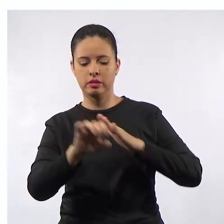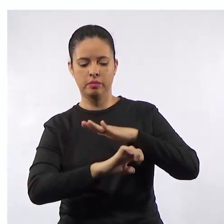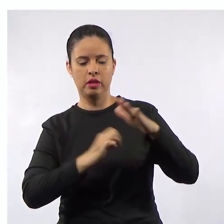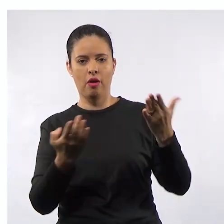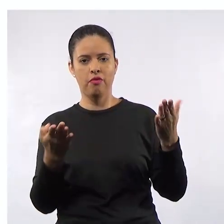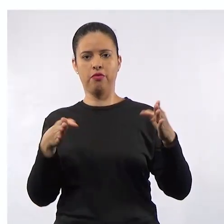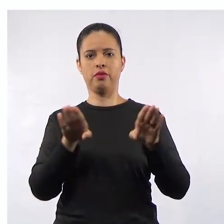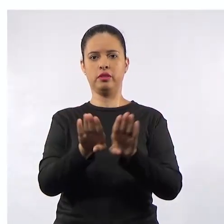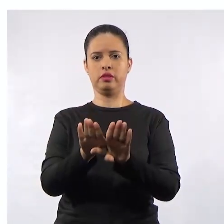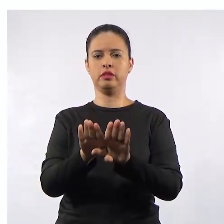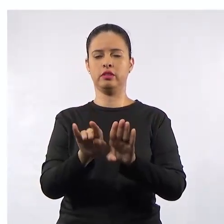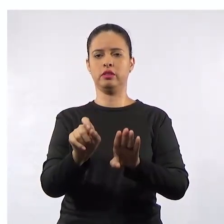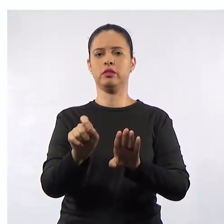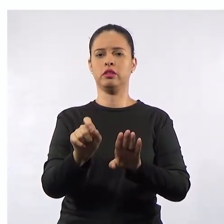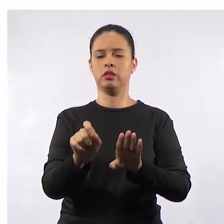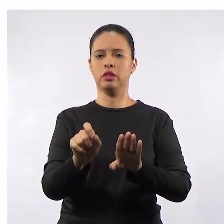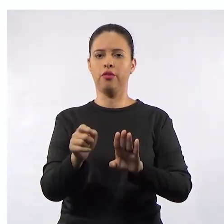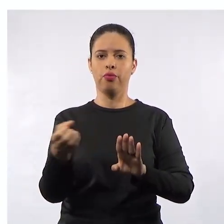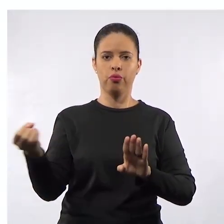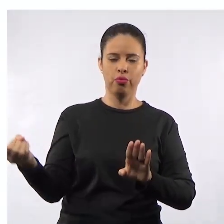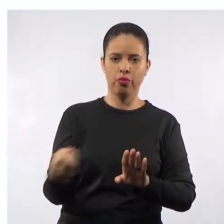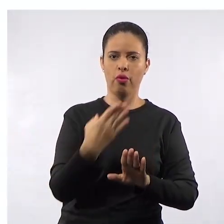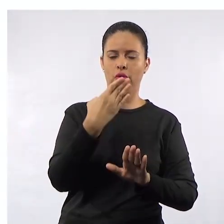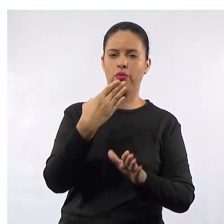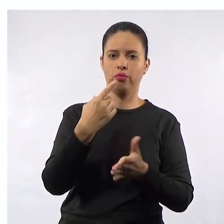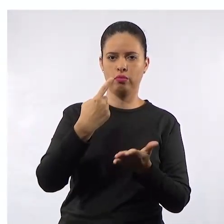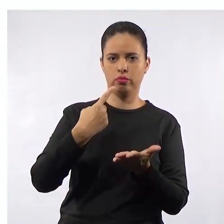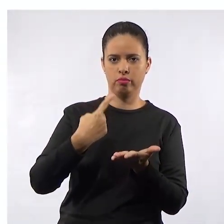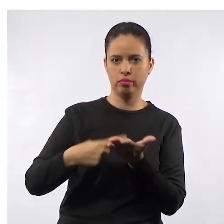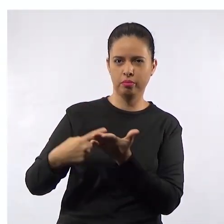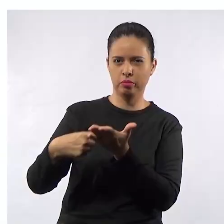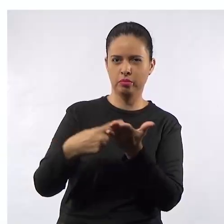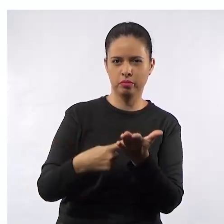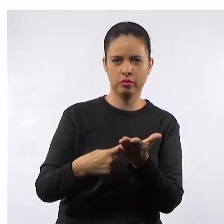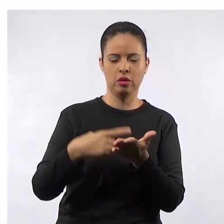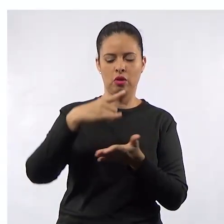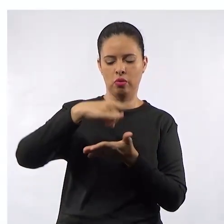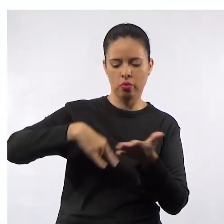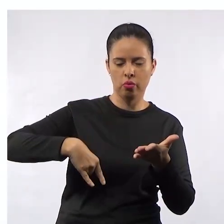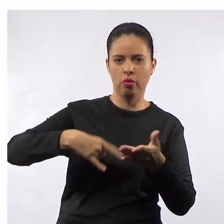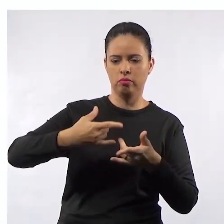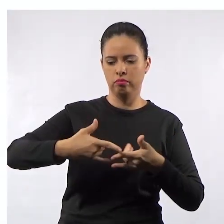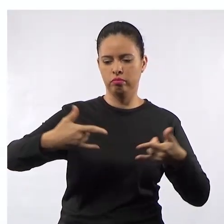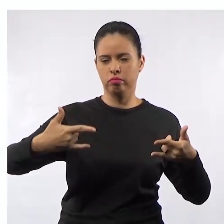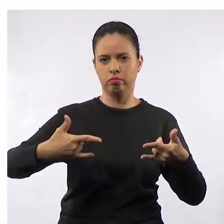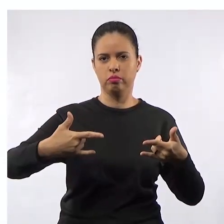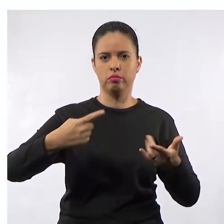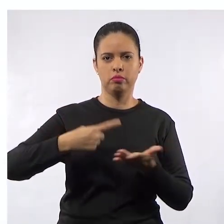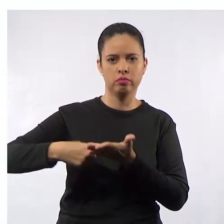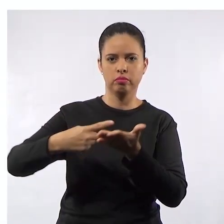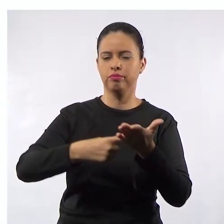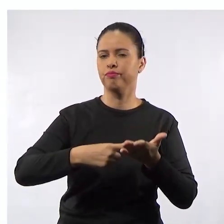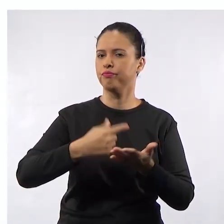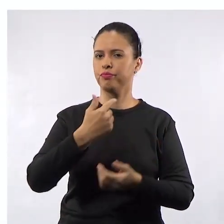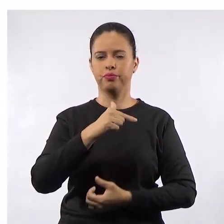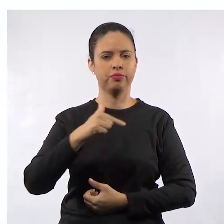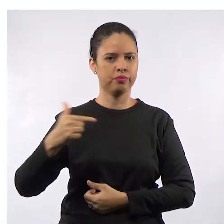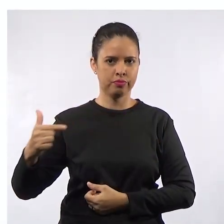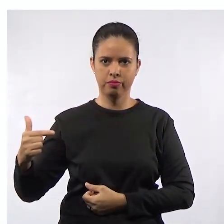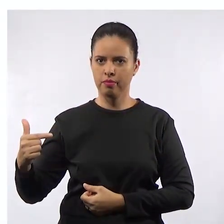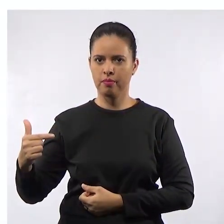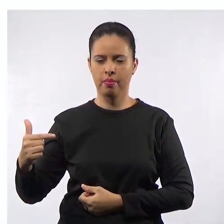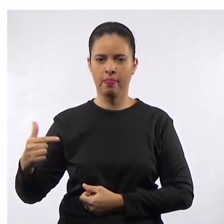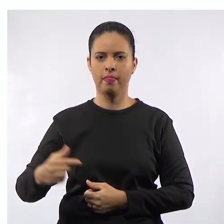vai fechar geralmente é não são pactuados novos acordos novos